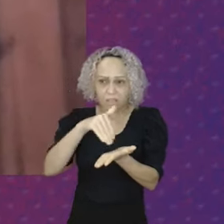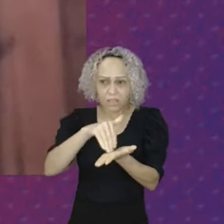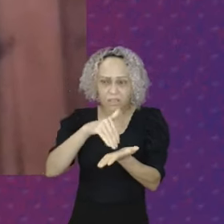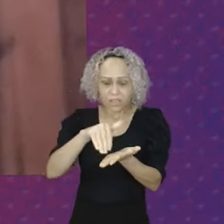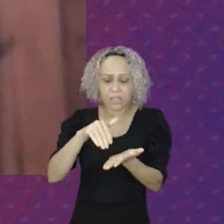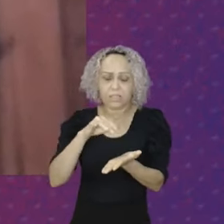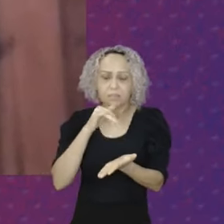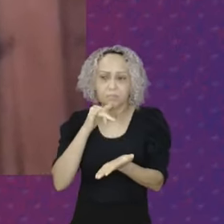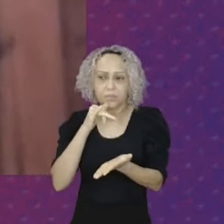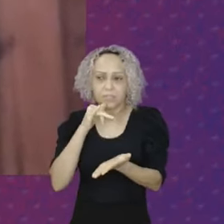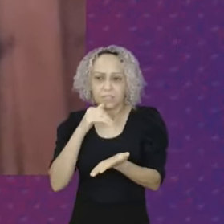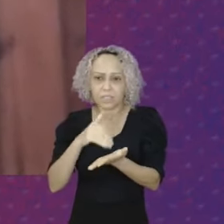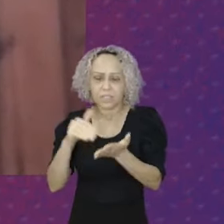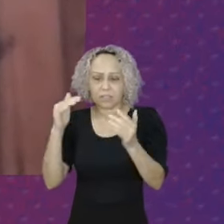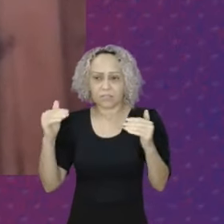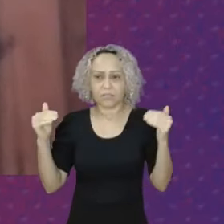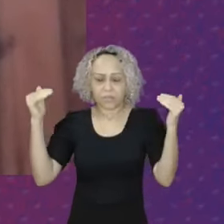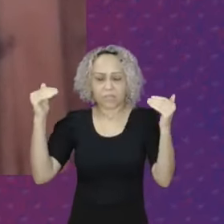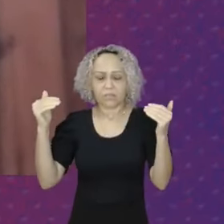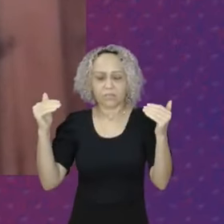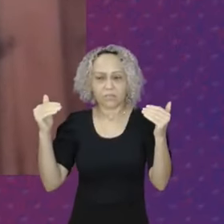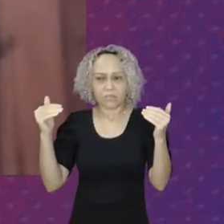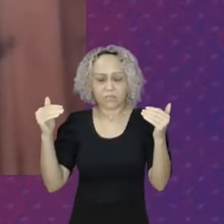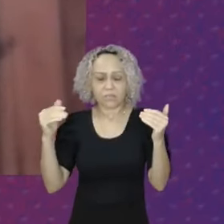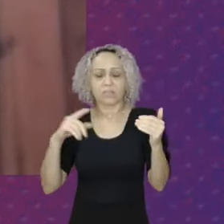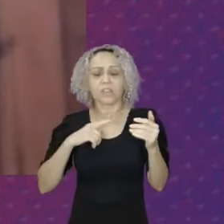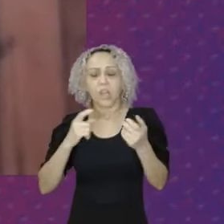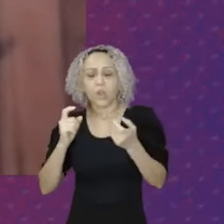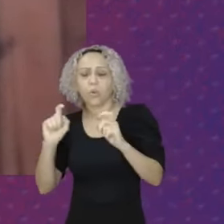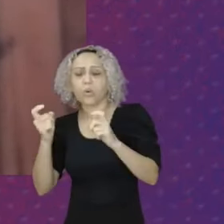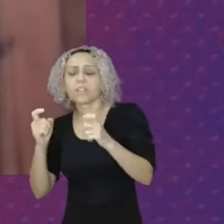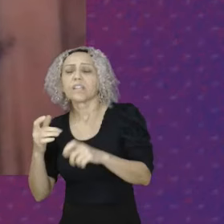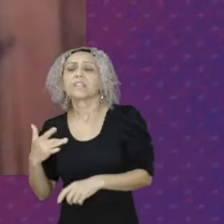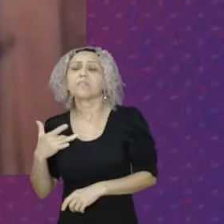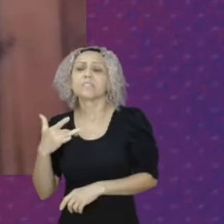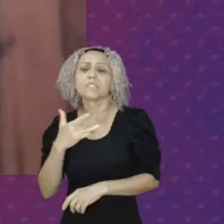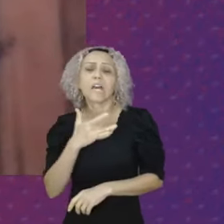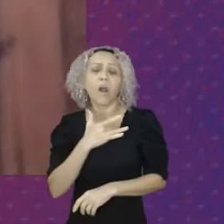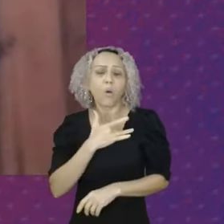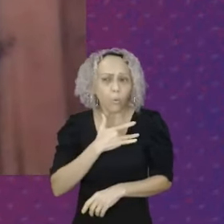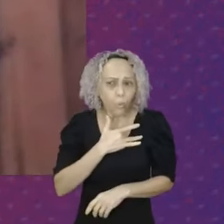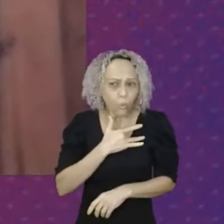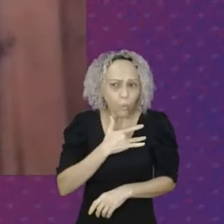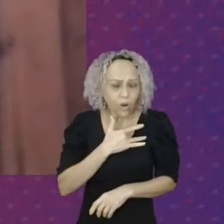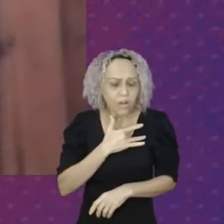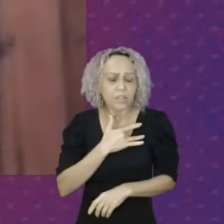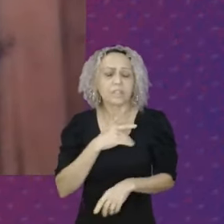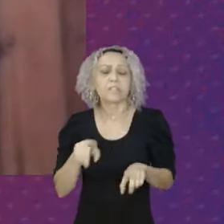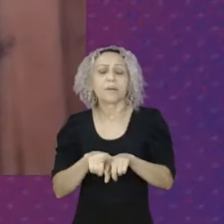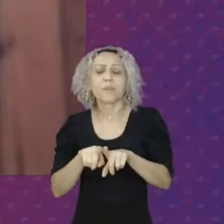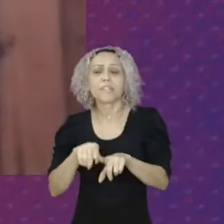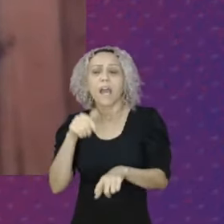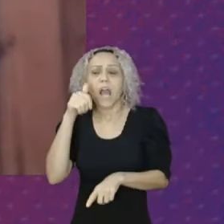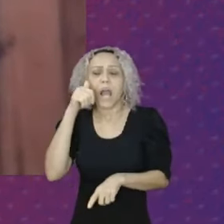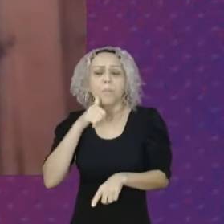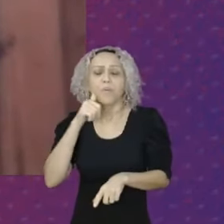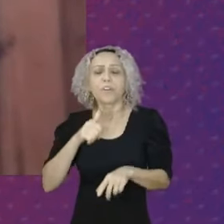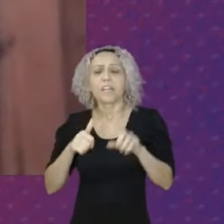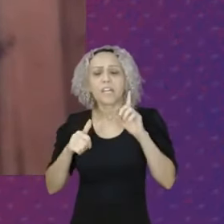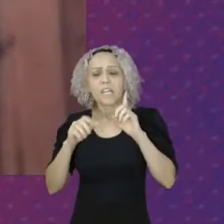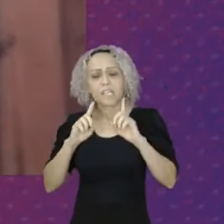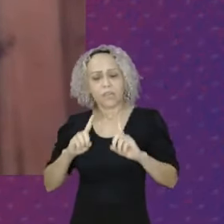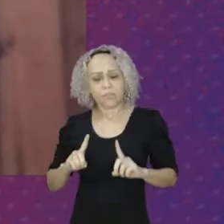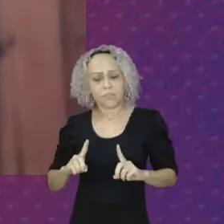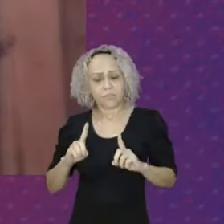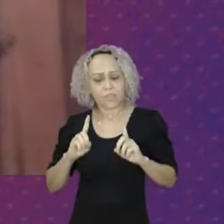Eh de Instância superior criem coordenações de saúde e da mulher e da pessoa com deficiência de forma a se